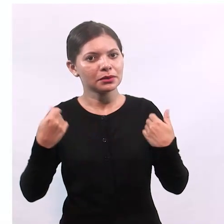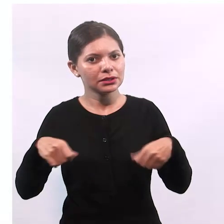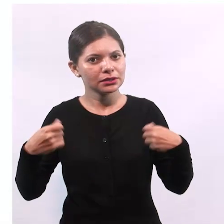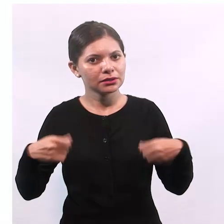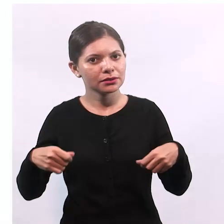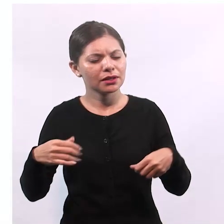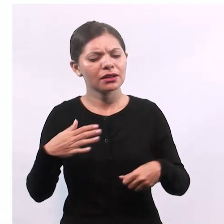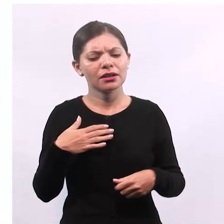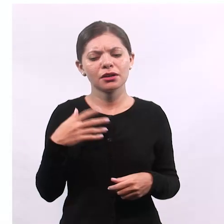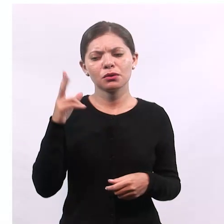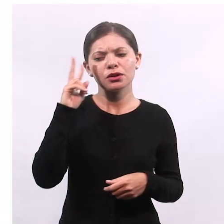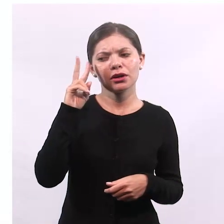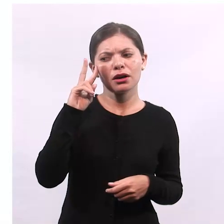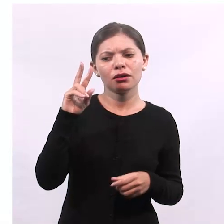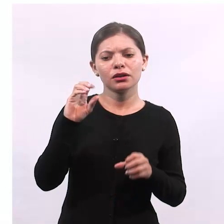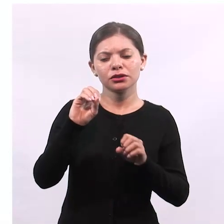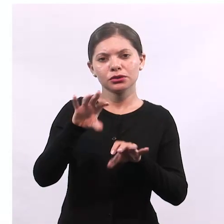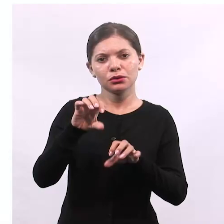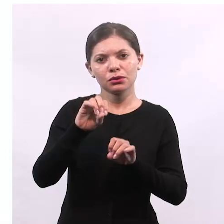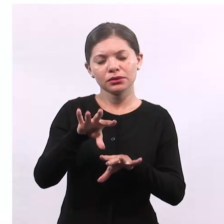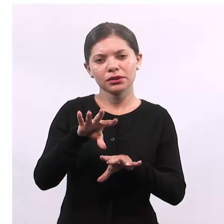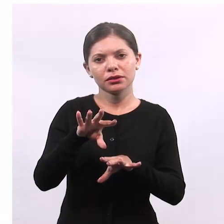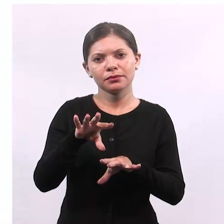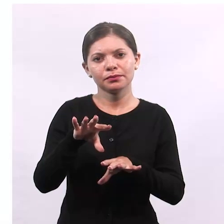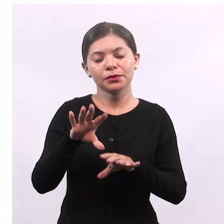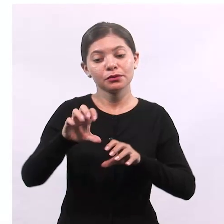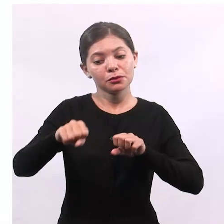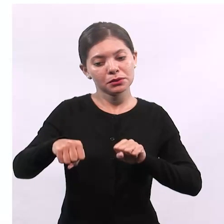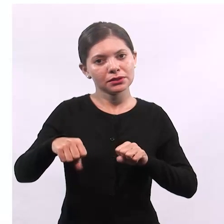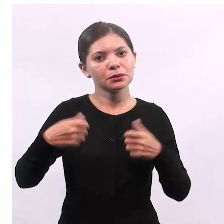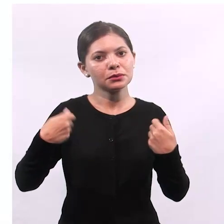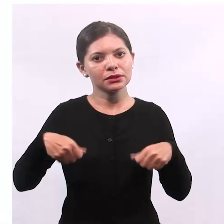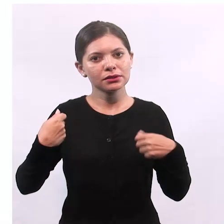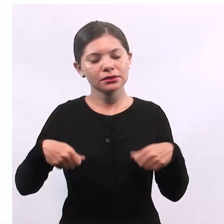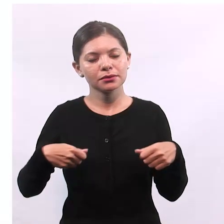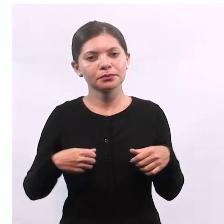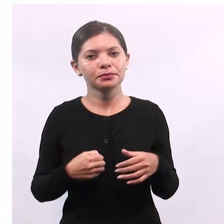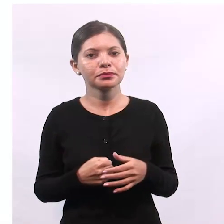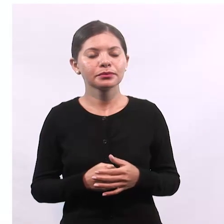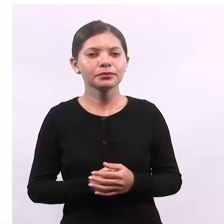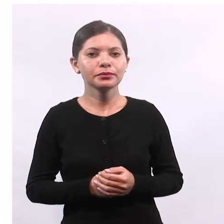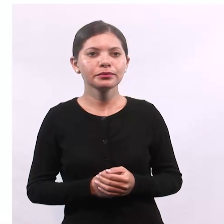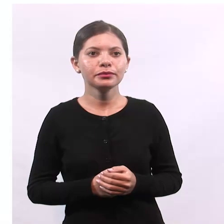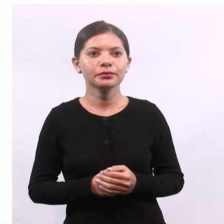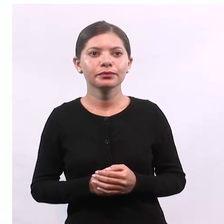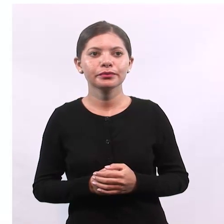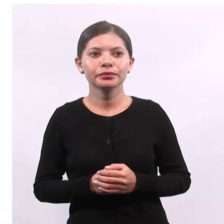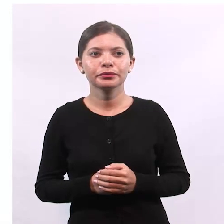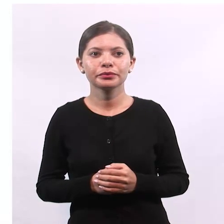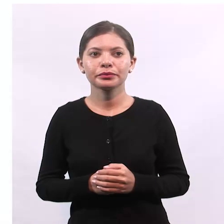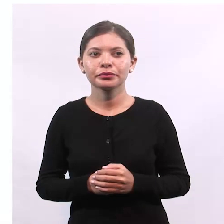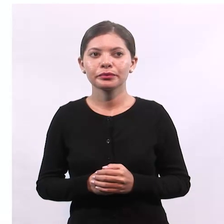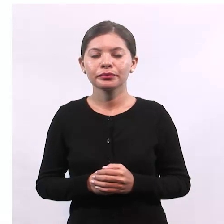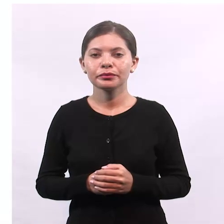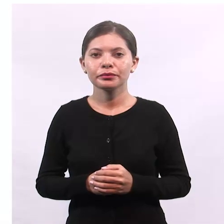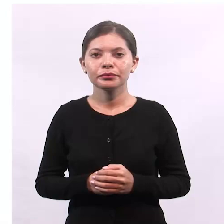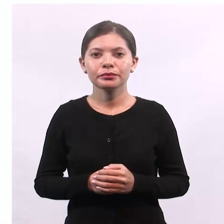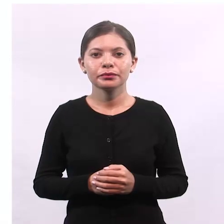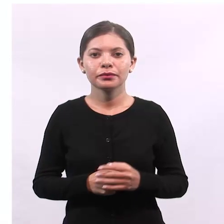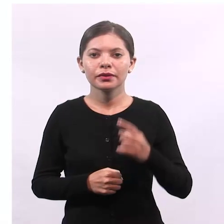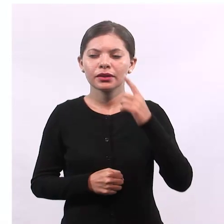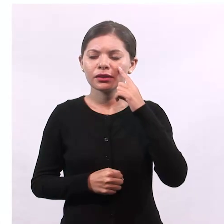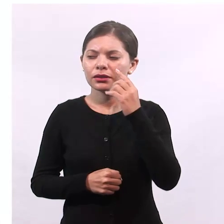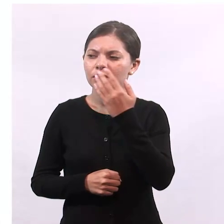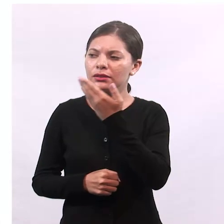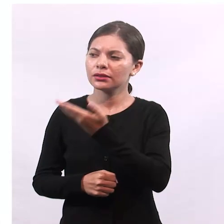matemática se eu tô dando aula de história tem que ter formação na área de história e isso é um indicador de